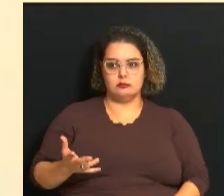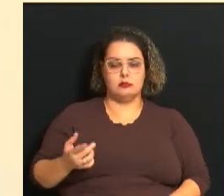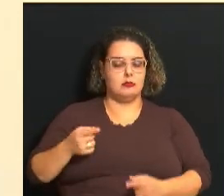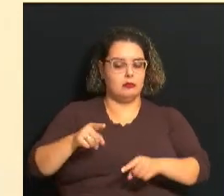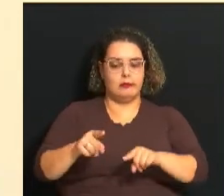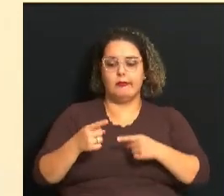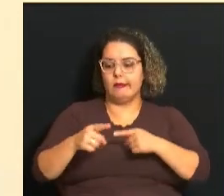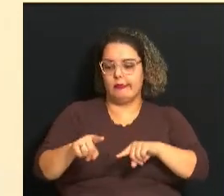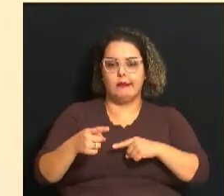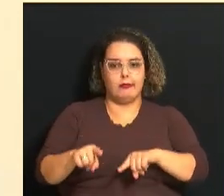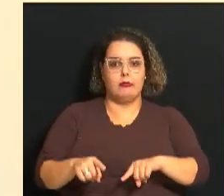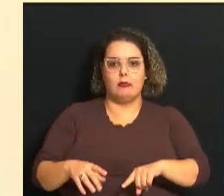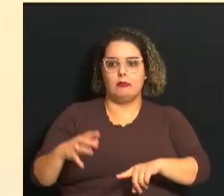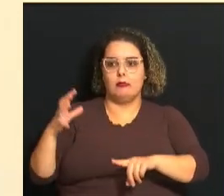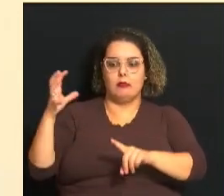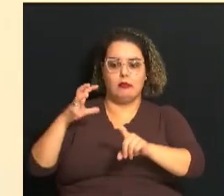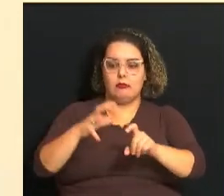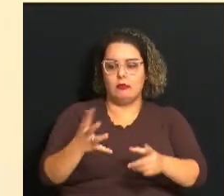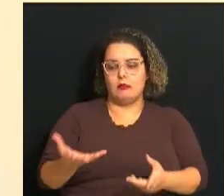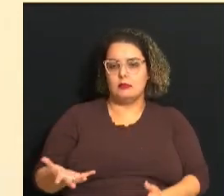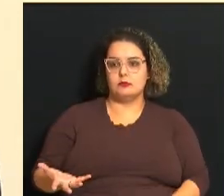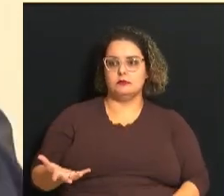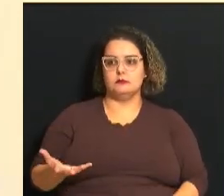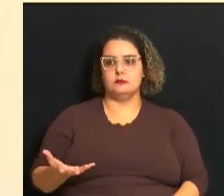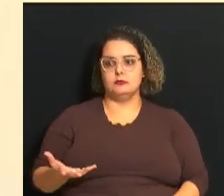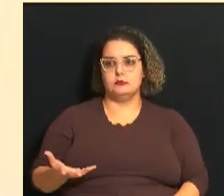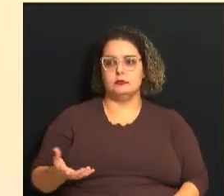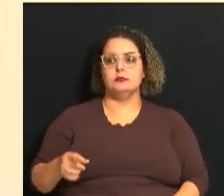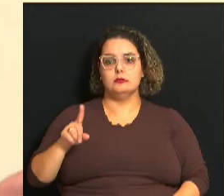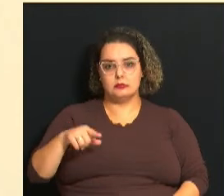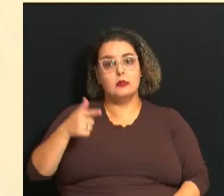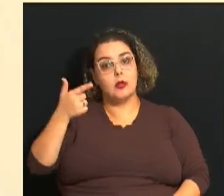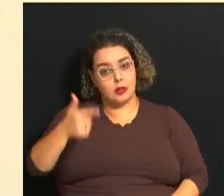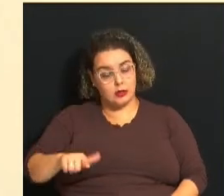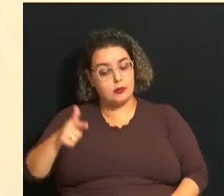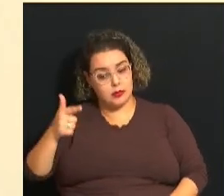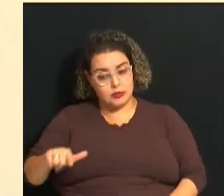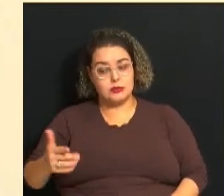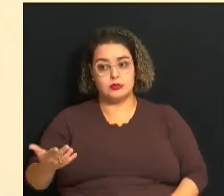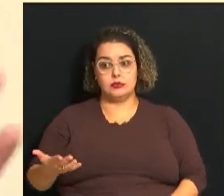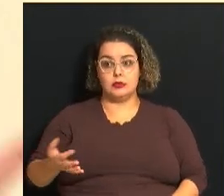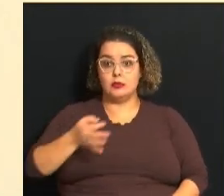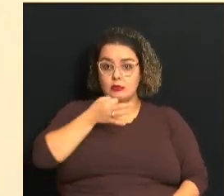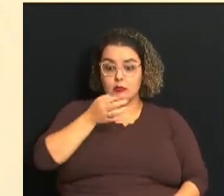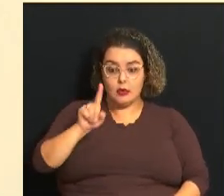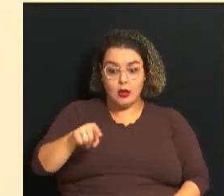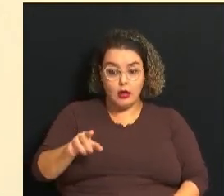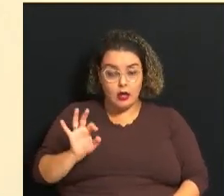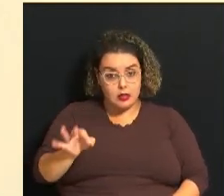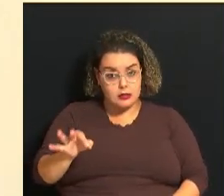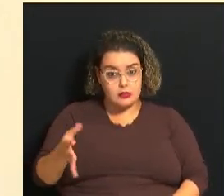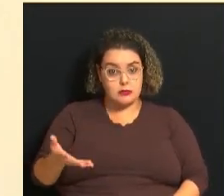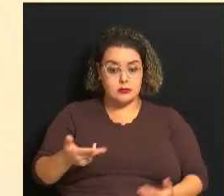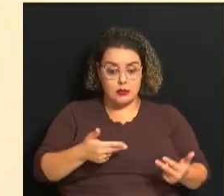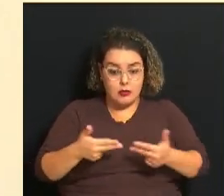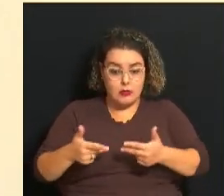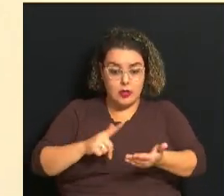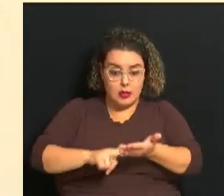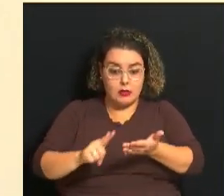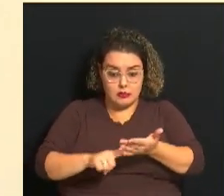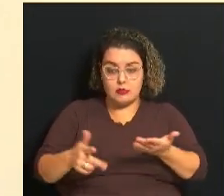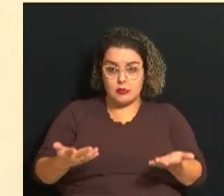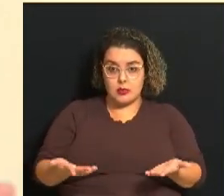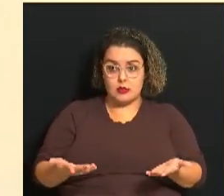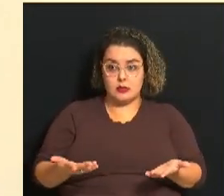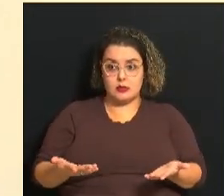e intimidações cobrança e ele ainda assim repetir porque na na opinião dele era aquele o padrão necessário